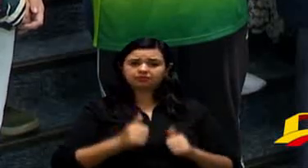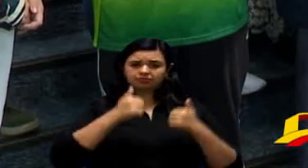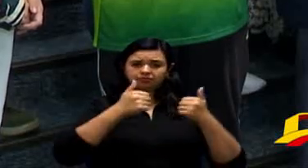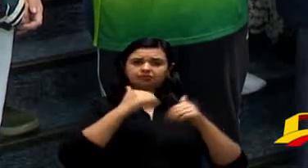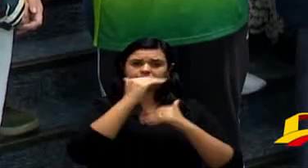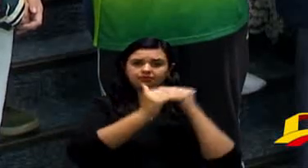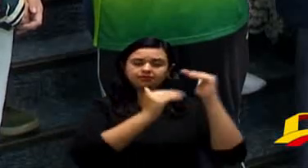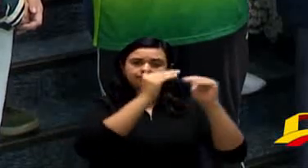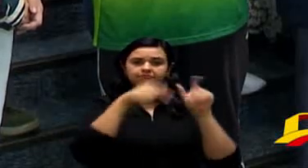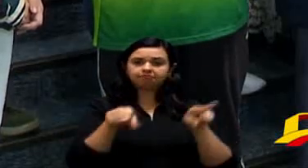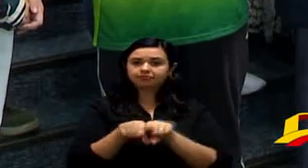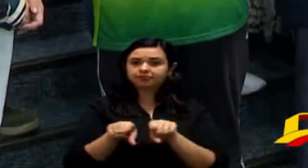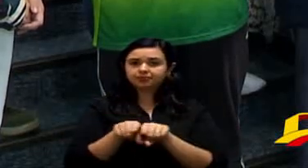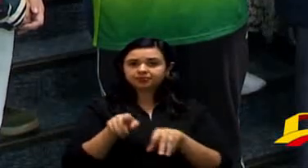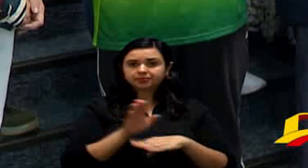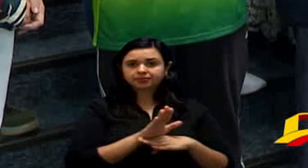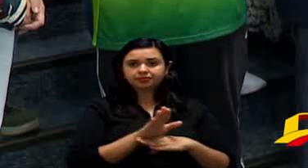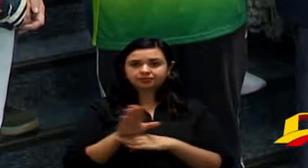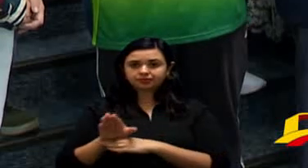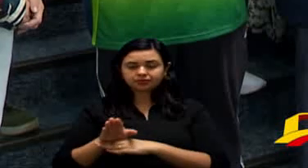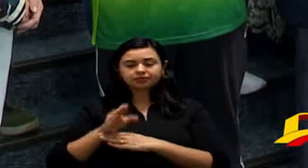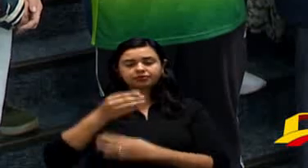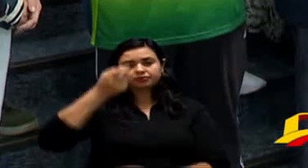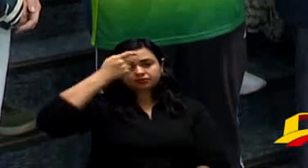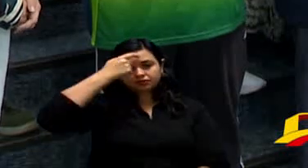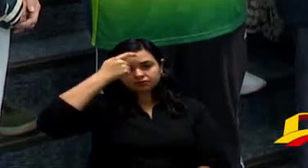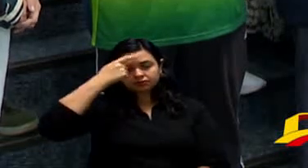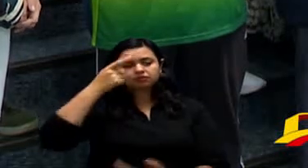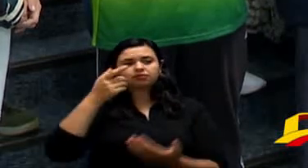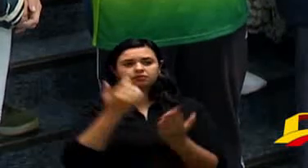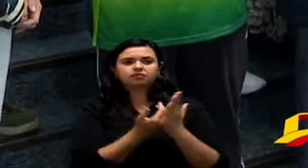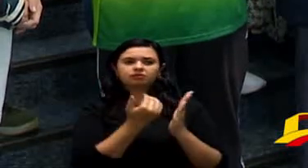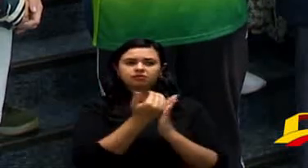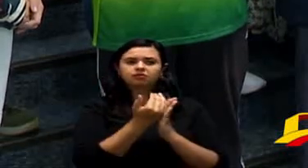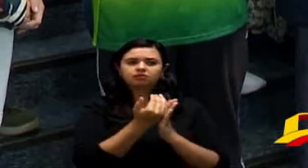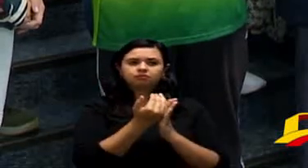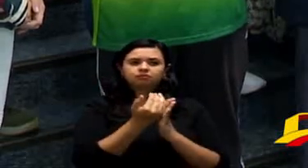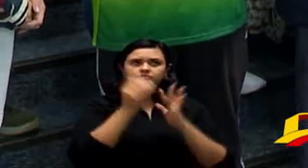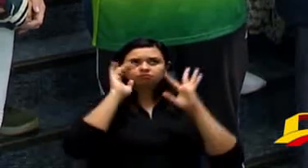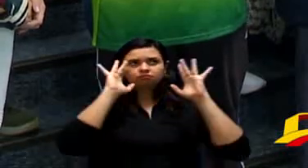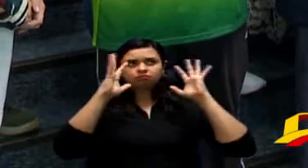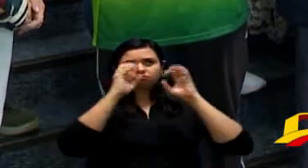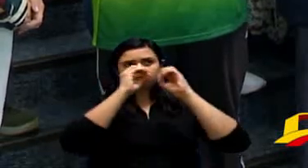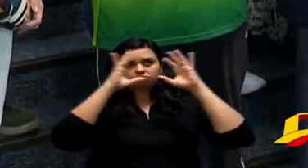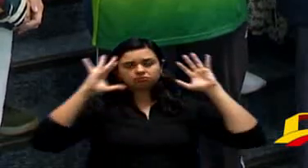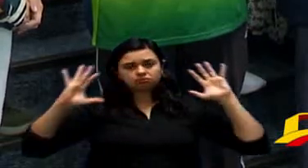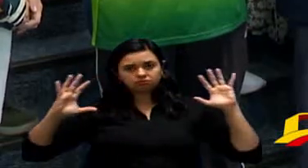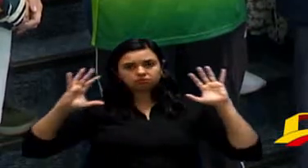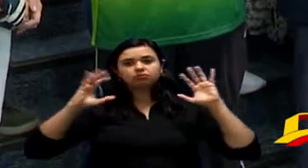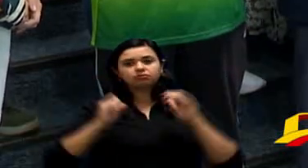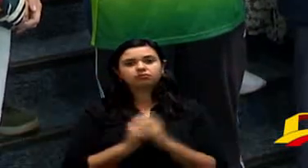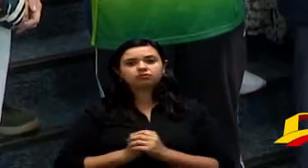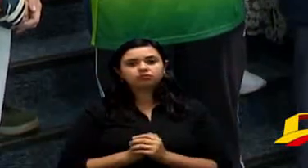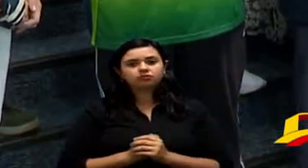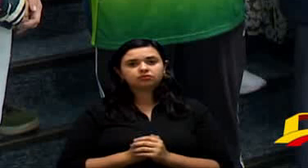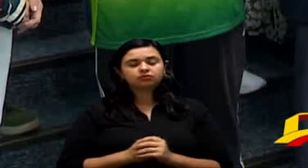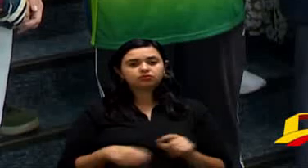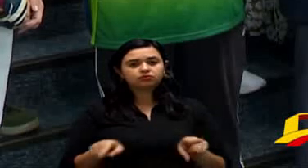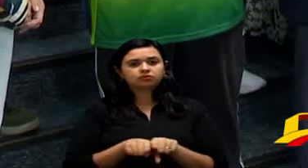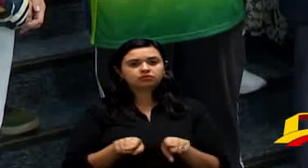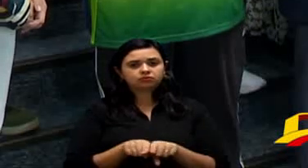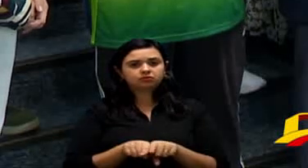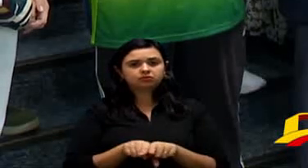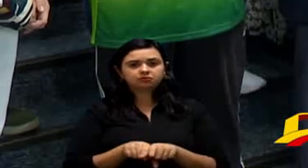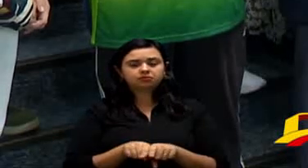implementar esse essa consciência coletiva de que é importante que possamos continuar desenvolvendo mas com